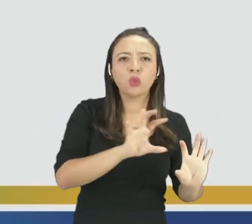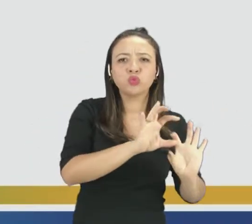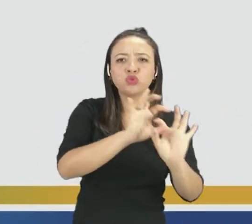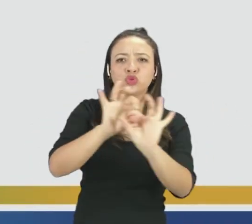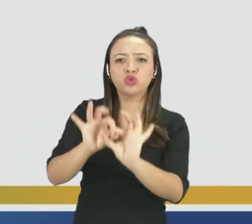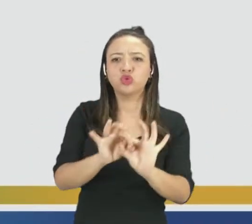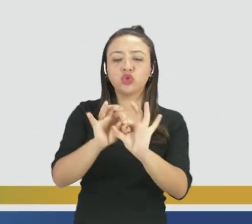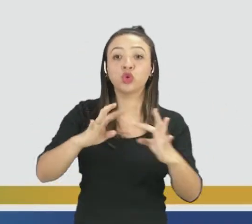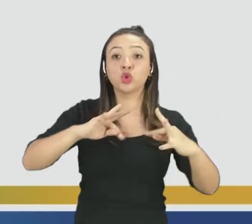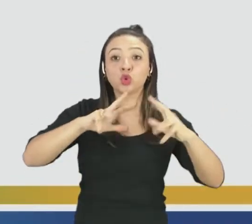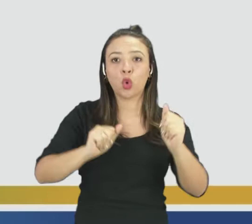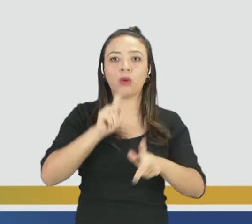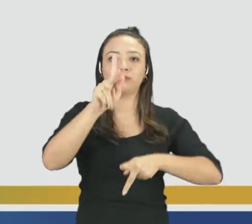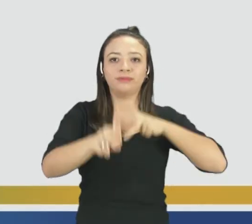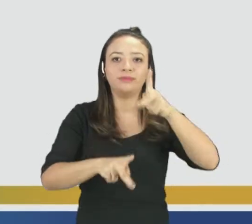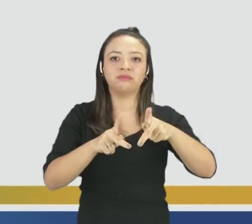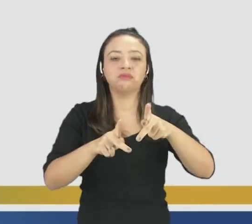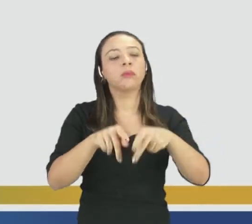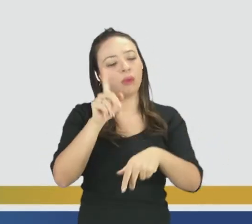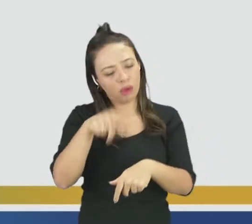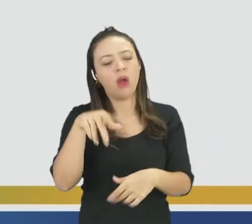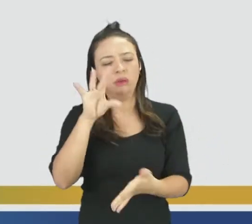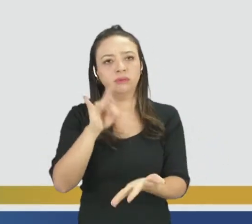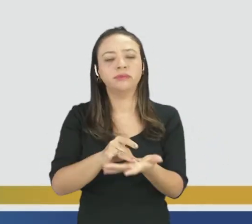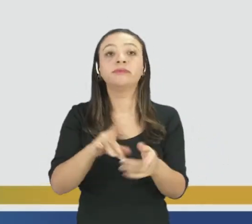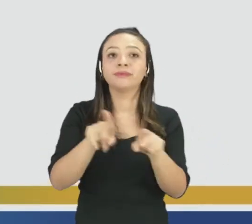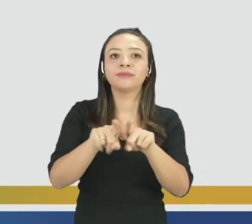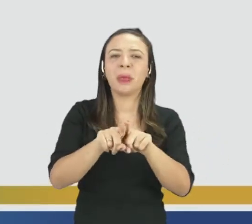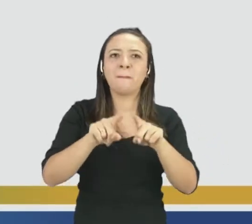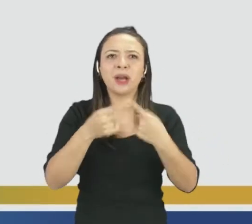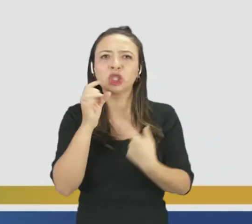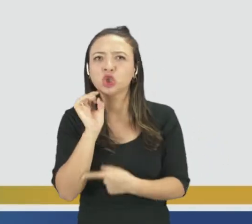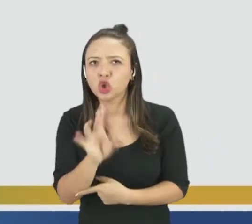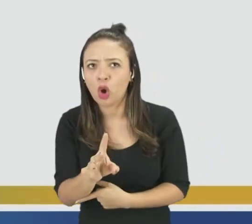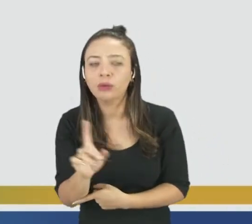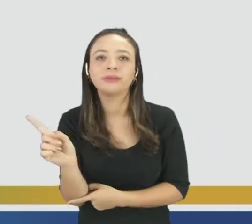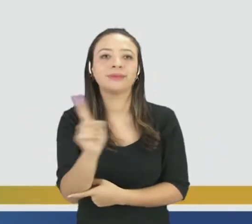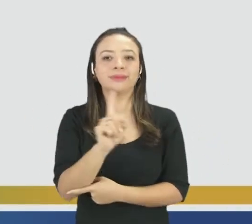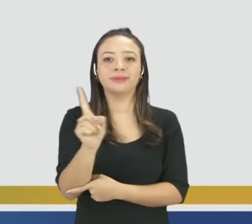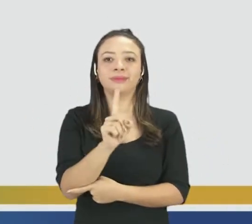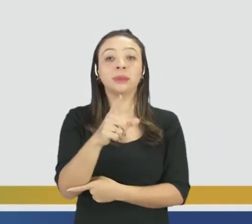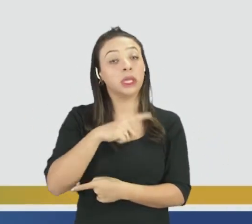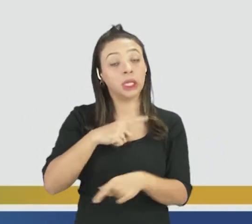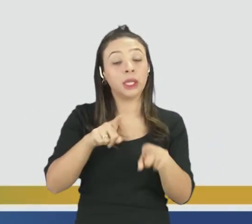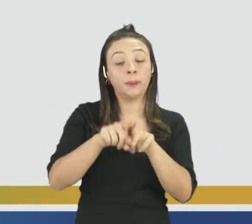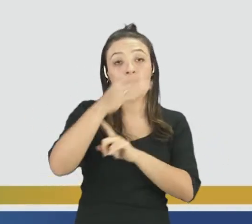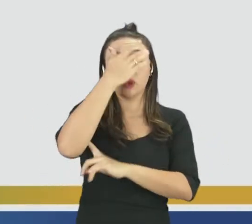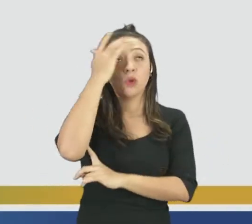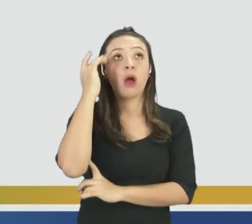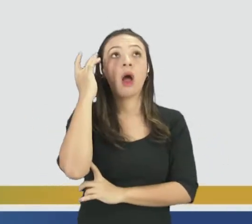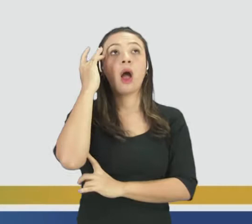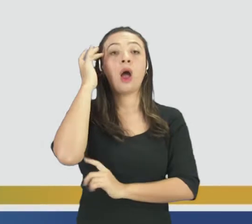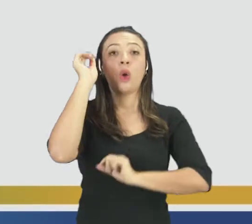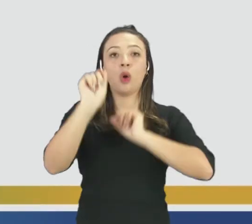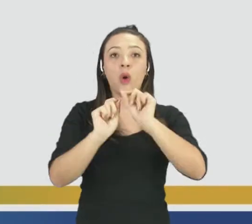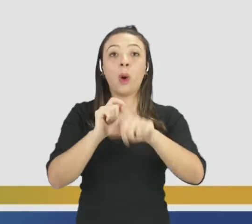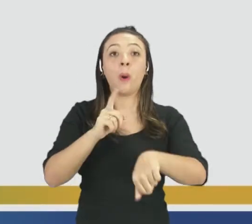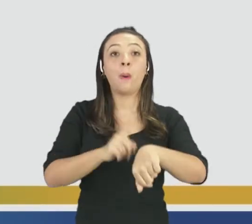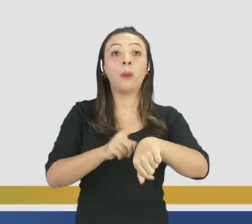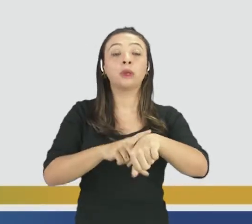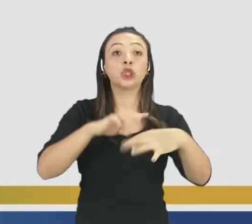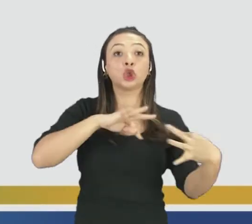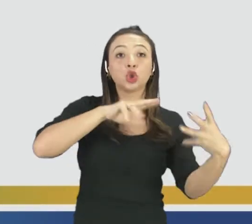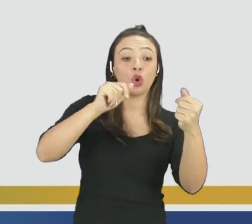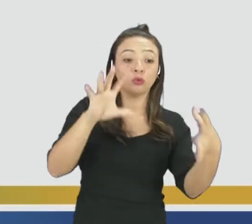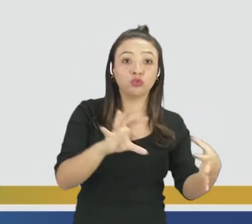todos os povos não deixa de ser uma verdade mas não é só isso Alguns podem dizer que é um momento em que todos